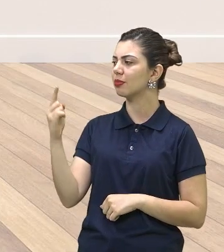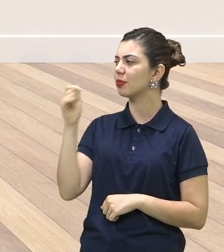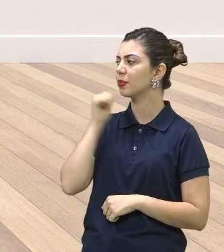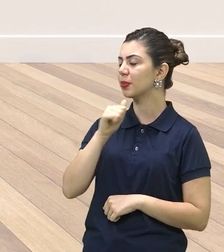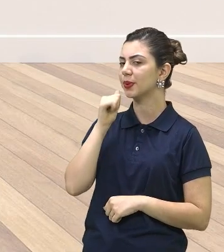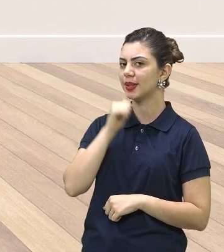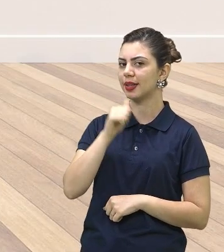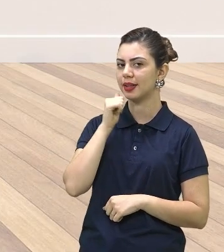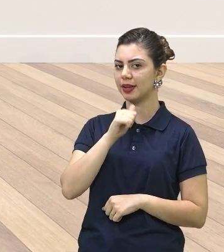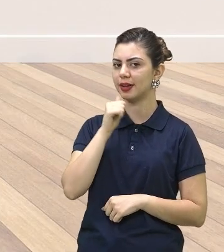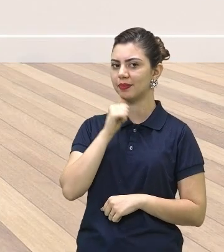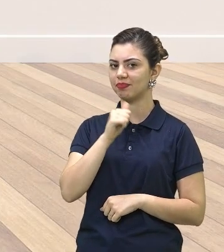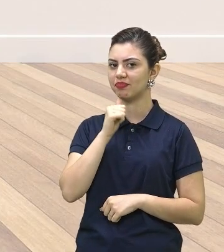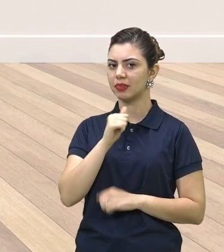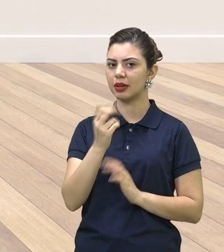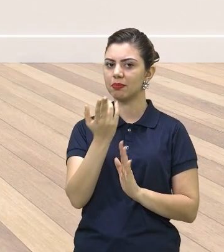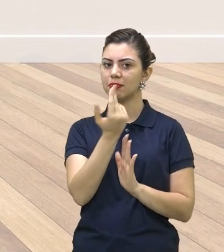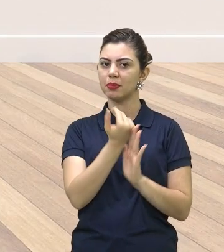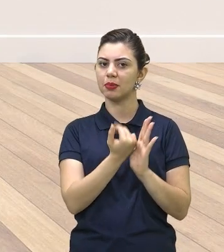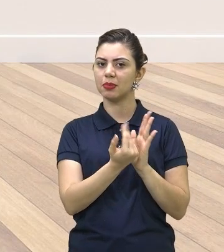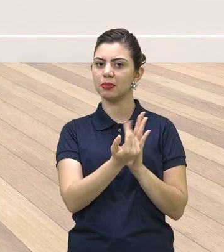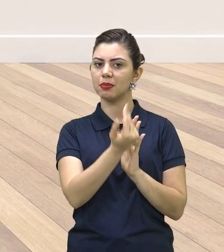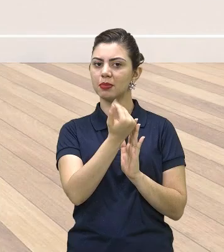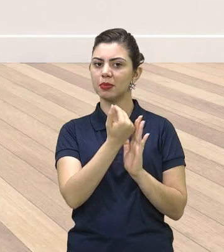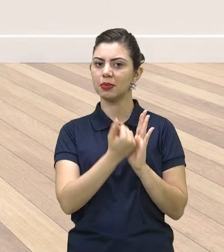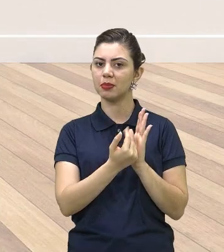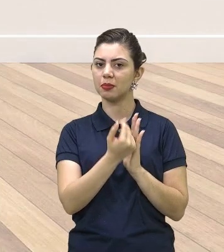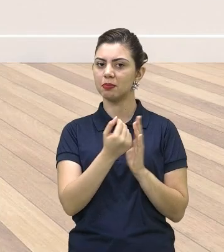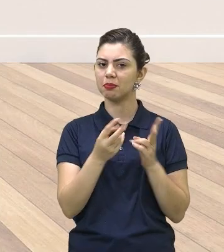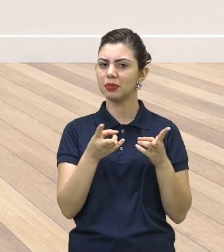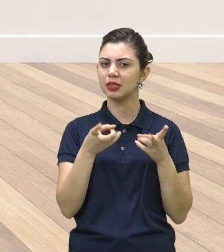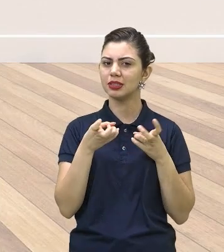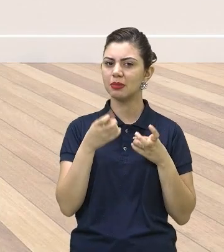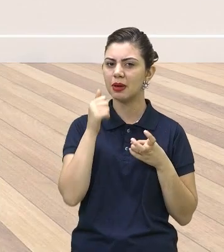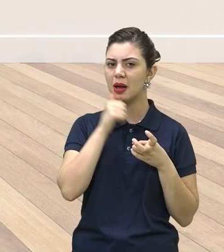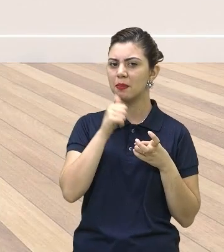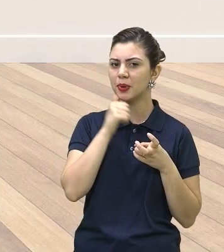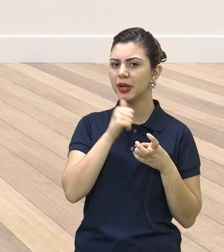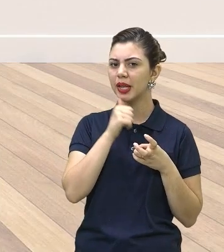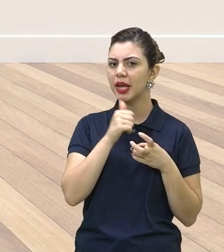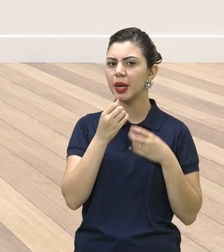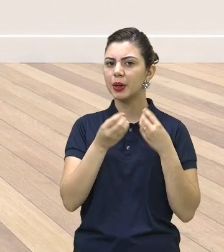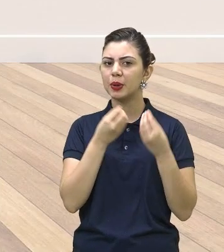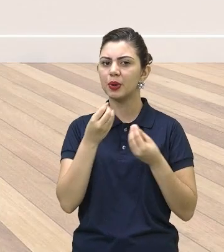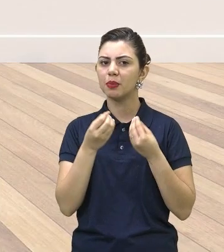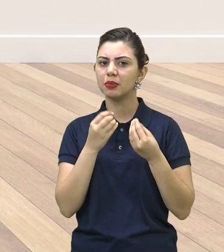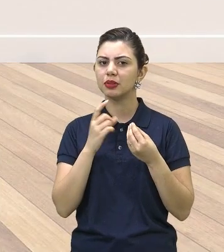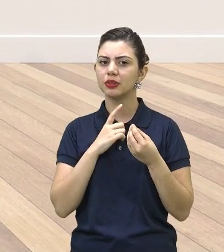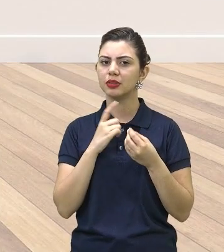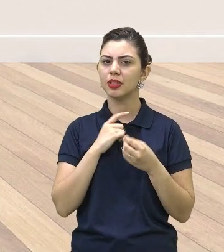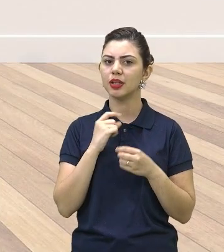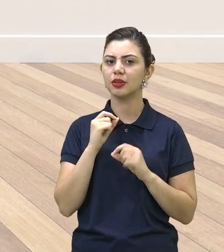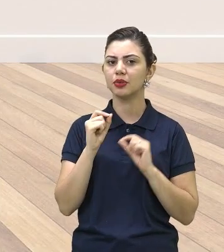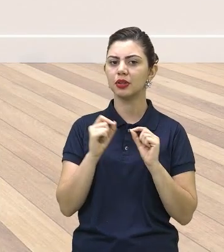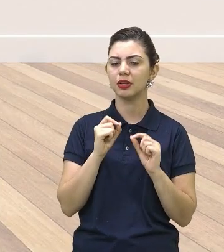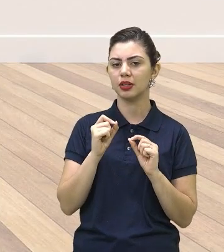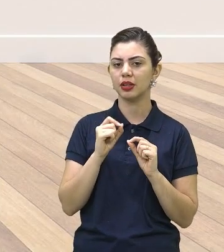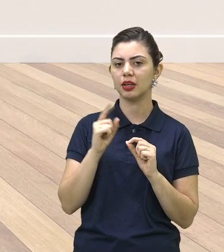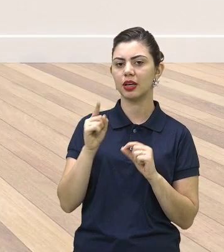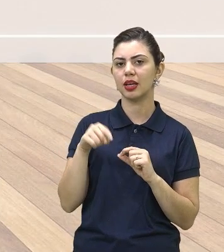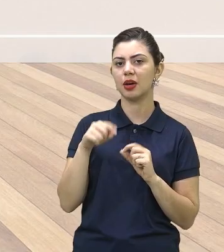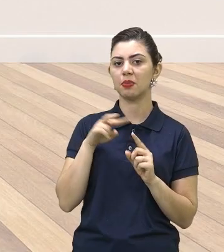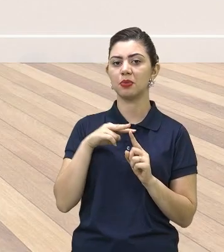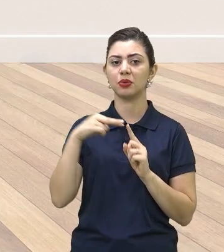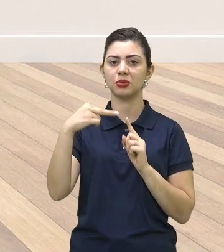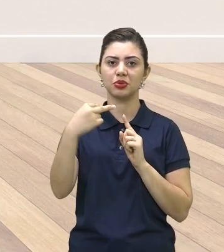Albert Eckhout. Olha, percebam a antropofagia ali, tá vendo que a mulher está carregando ali uma mãozinha? É uma visão dos